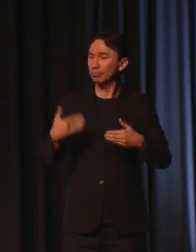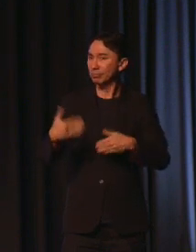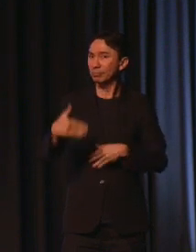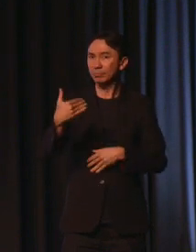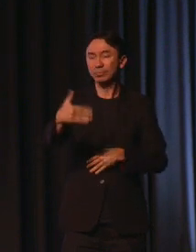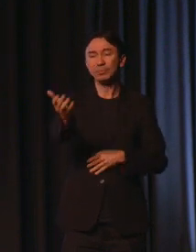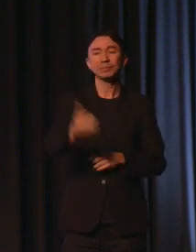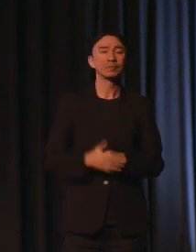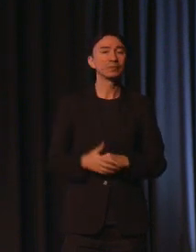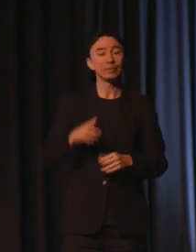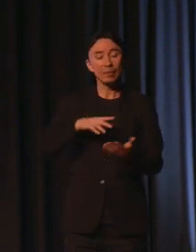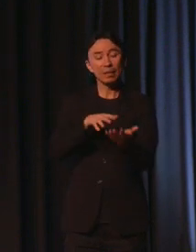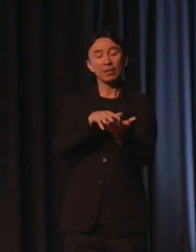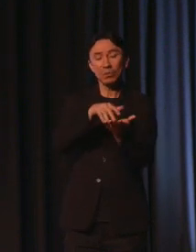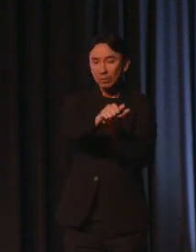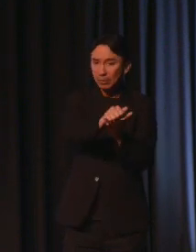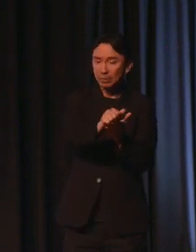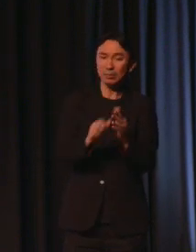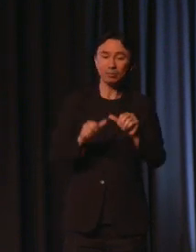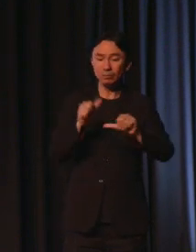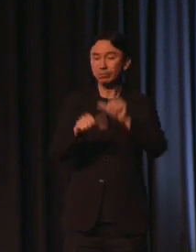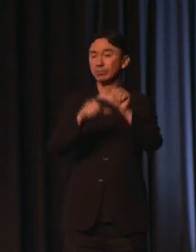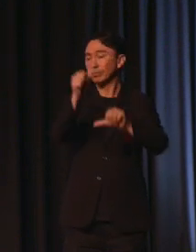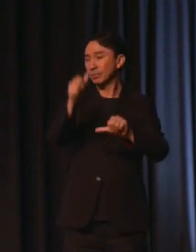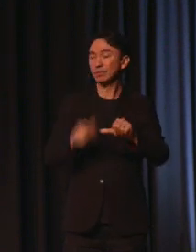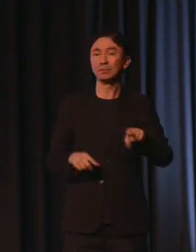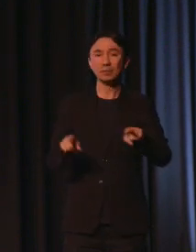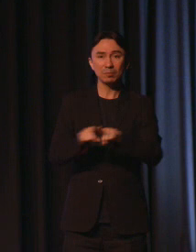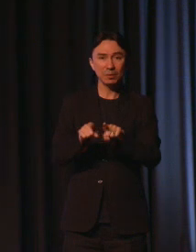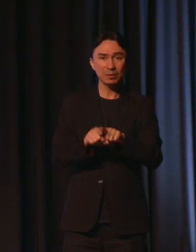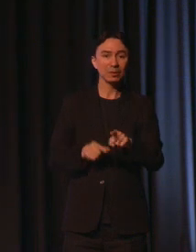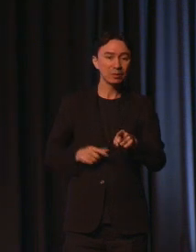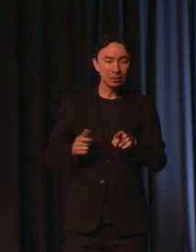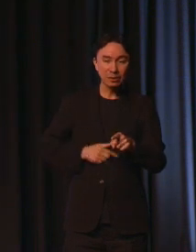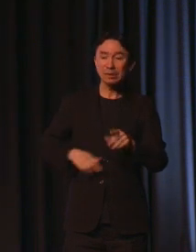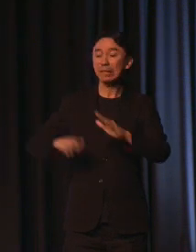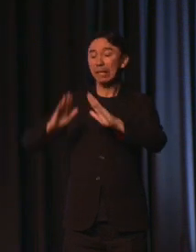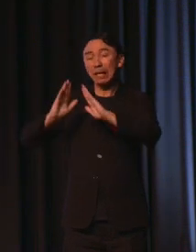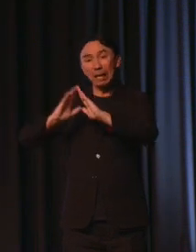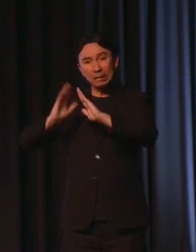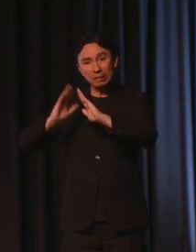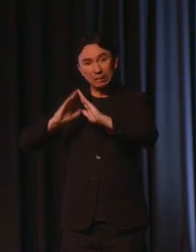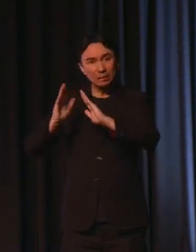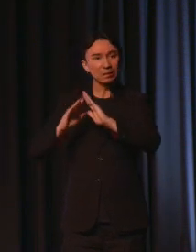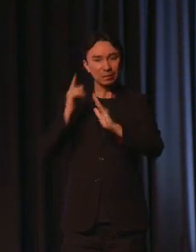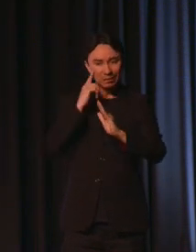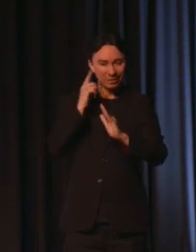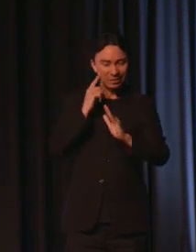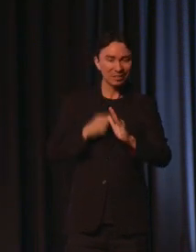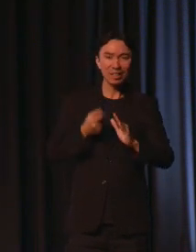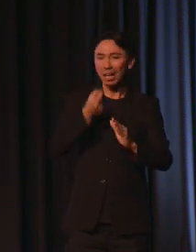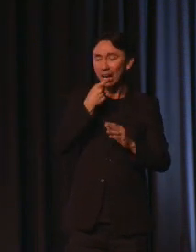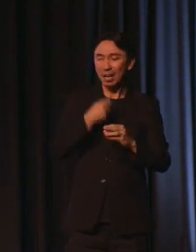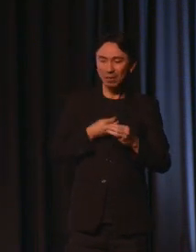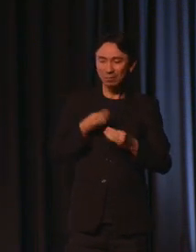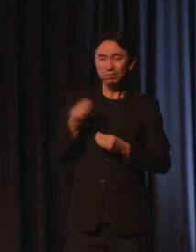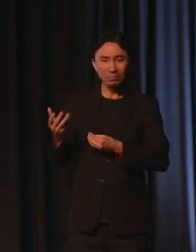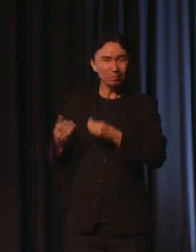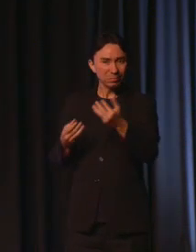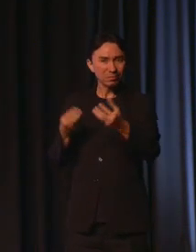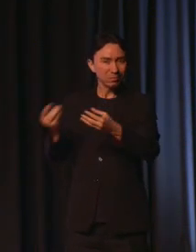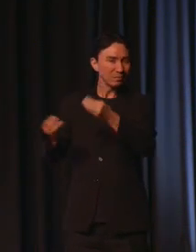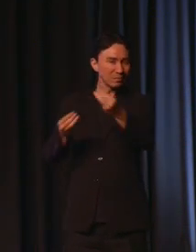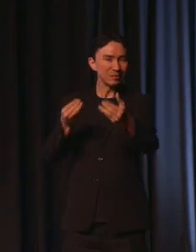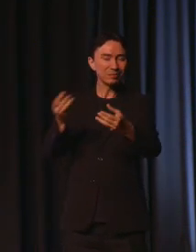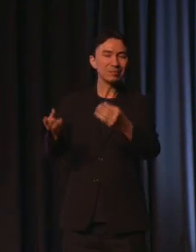cadastro, distribuição per capita, dose domiciliar. Então, tudo veio aí com a discussão desse acórdão aí, que trouxe diversos benefícios, como eu